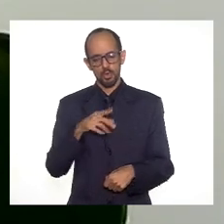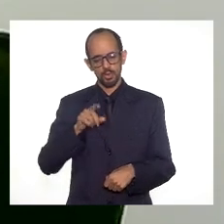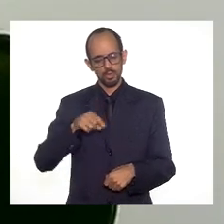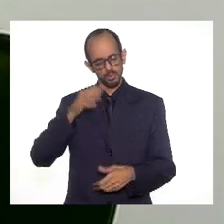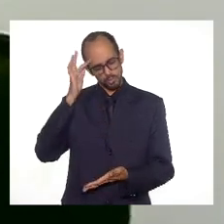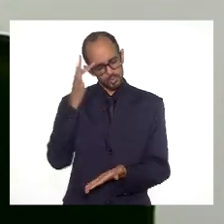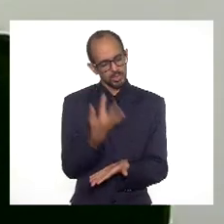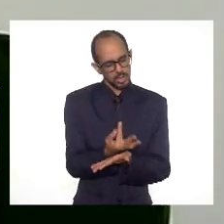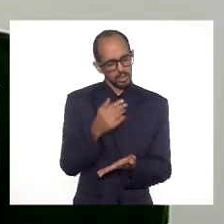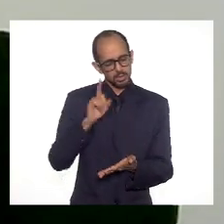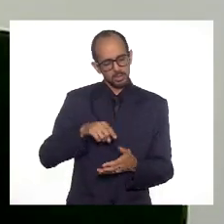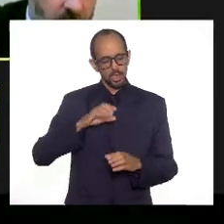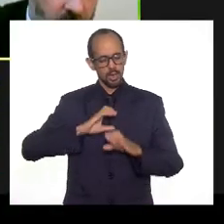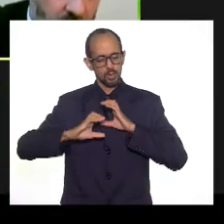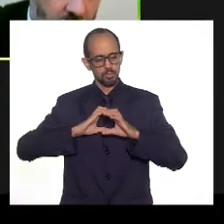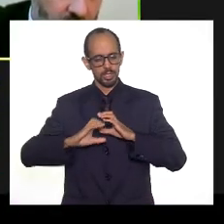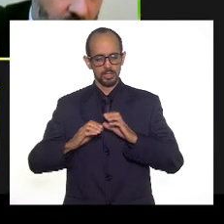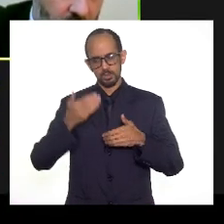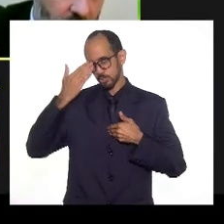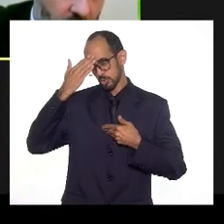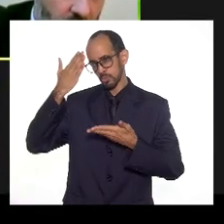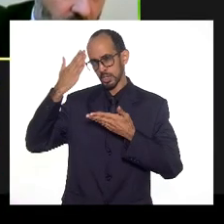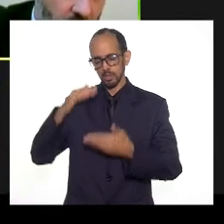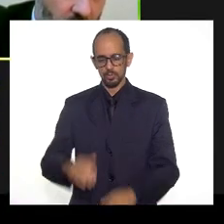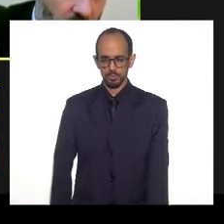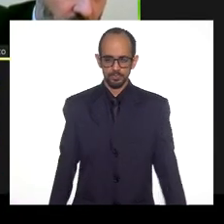vamos buscar, do diálogo, presidente. Obrigado.